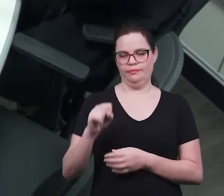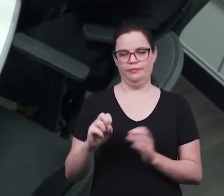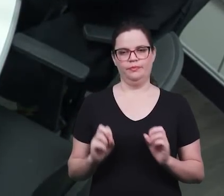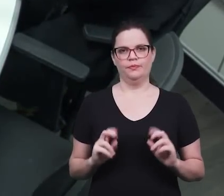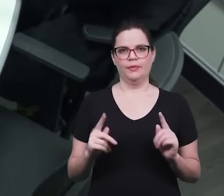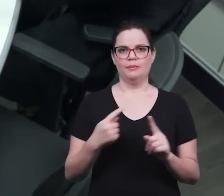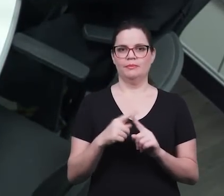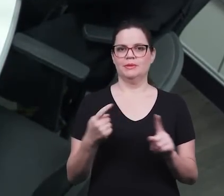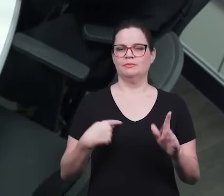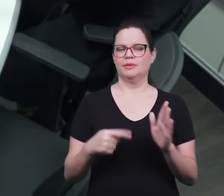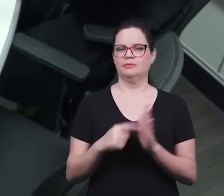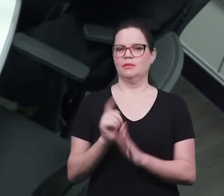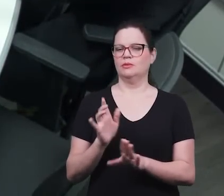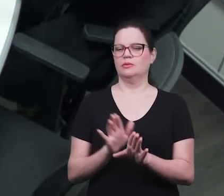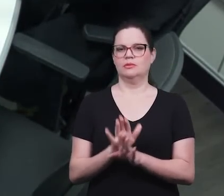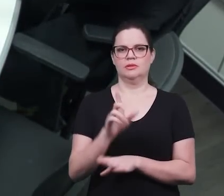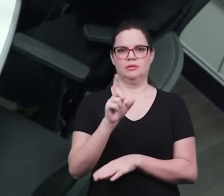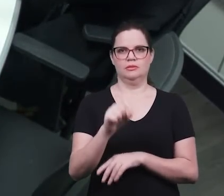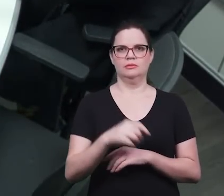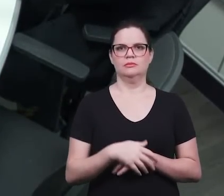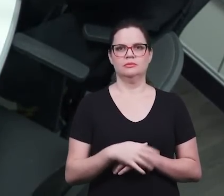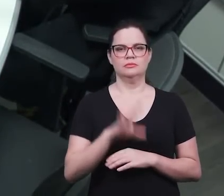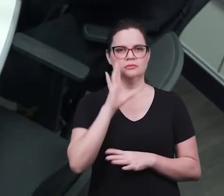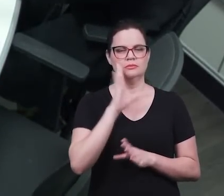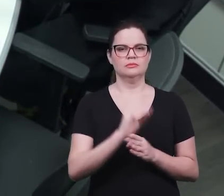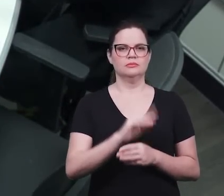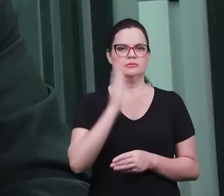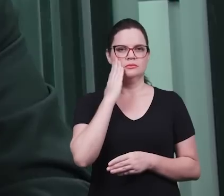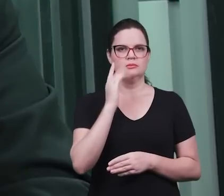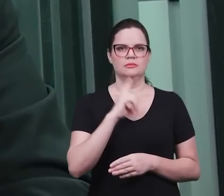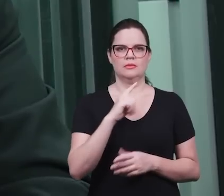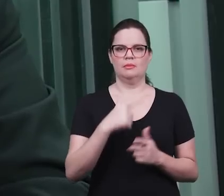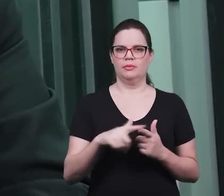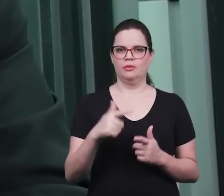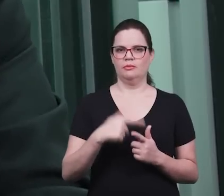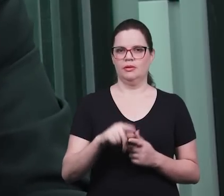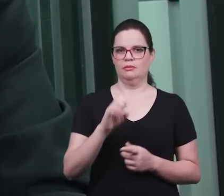Nossa primeira orientação é assim, por mais que a gente tenha problema com